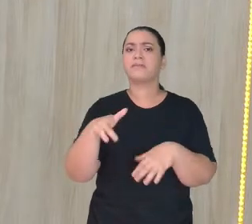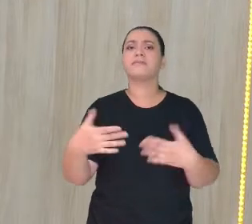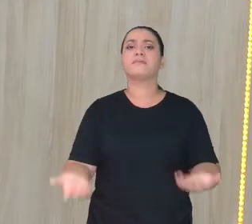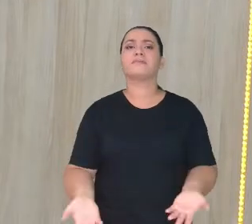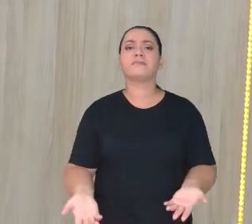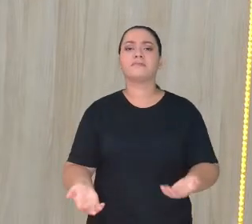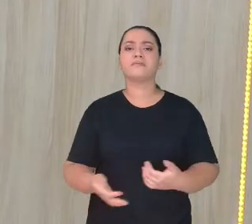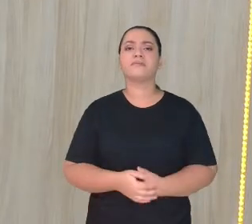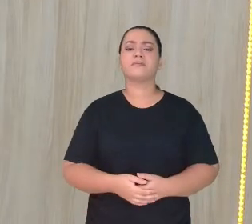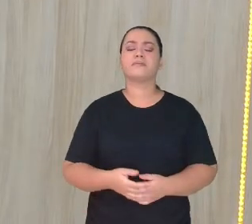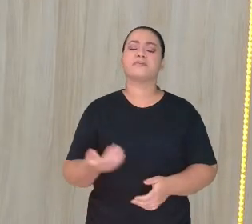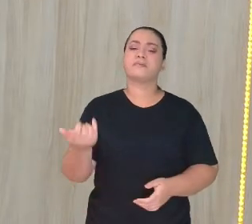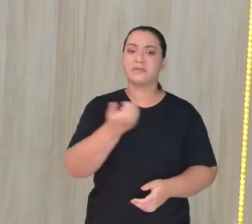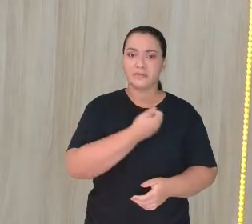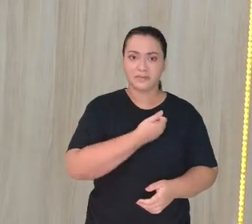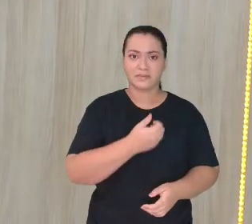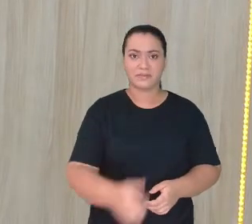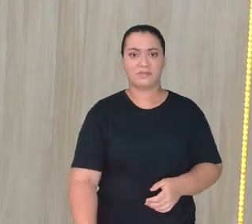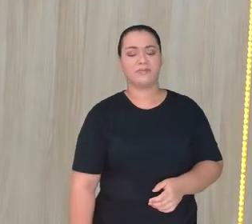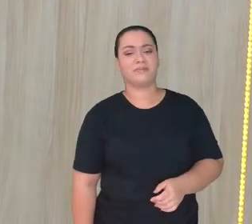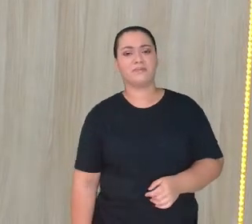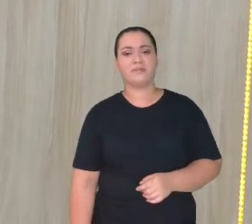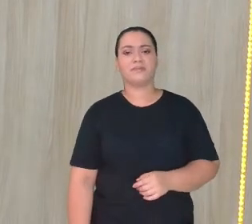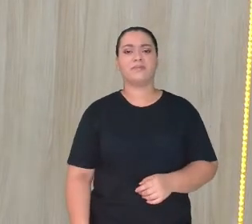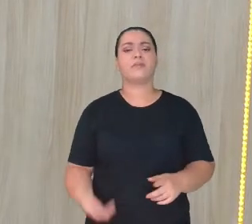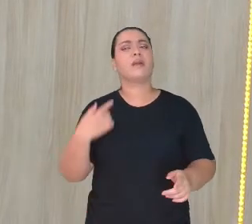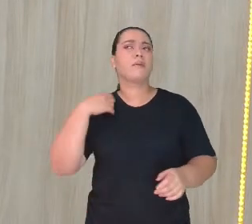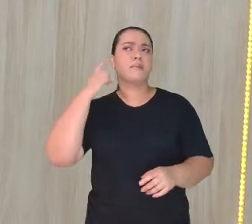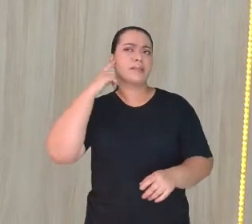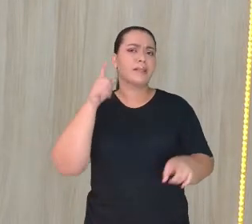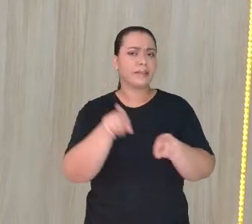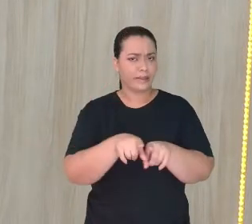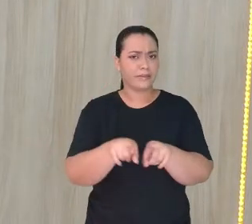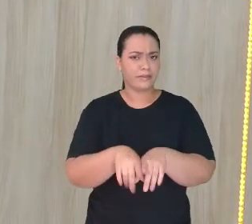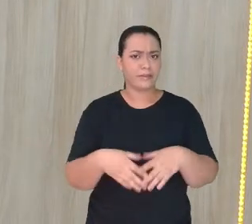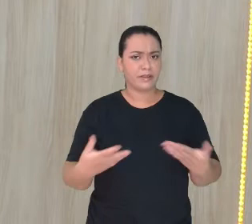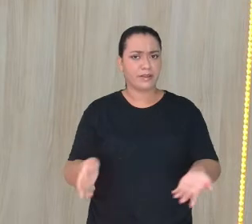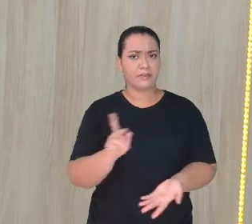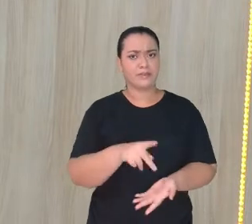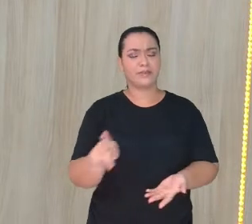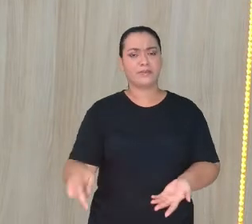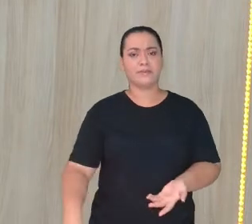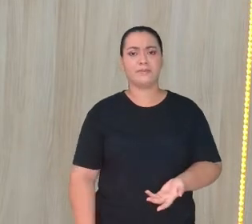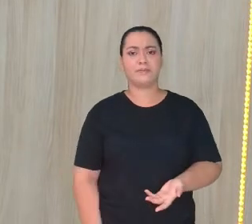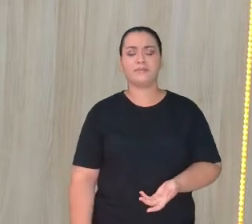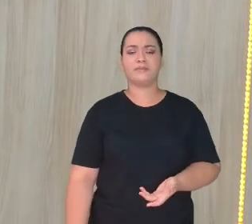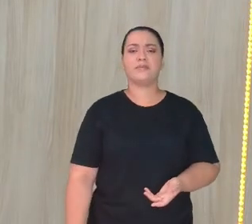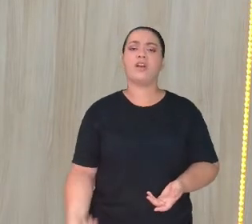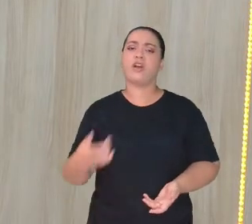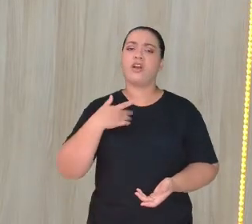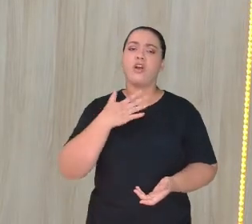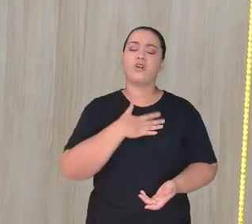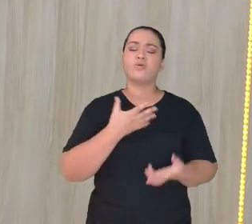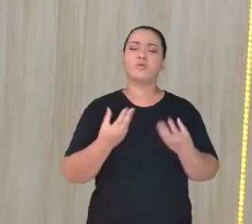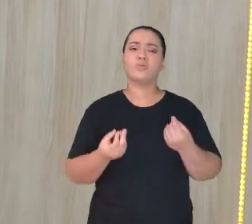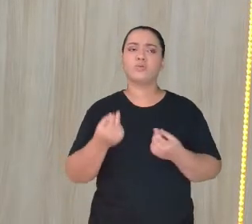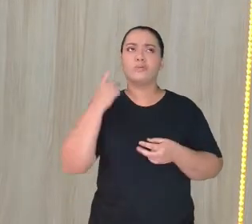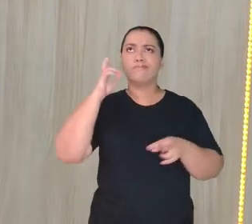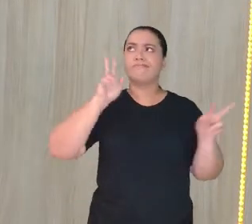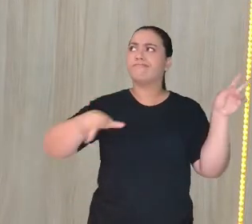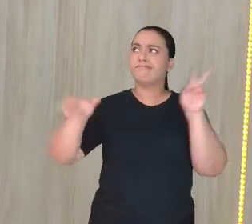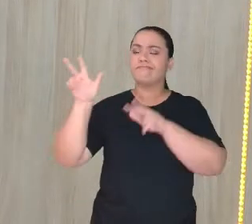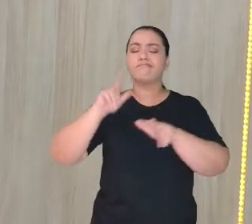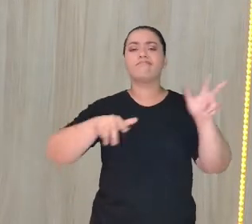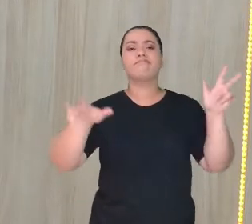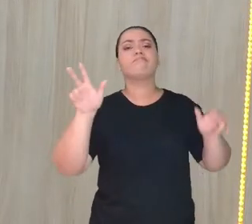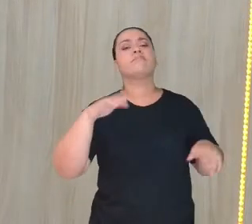Fala aí pra gente. Fala Sabine. pra gente. Vamos aqui pensar também, professora Sim, sim. Adriana. Porque, assim, eu gosto muito de olhar as coisas quando